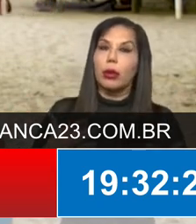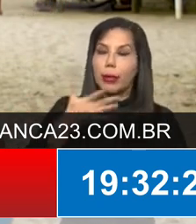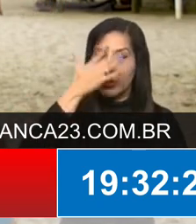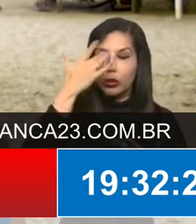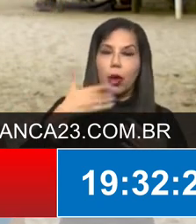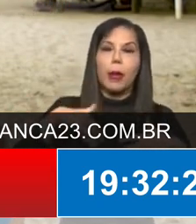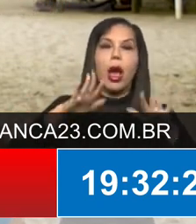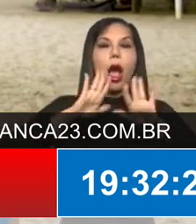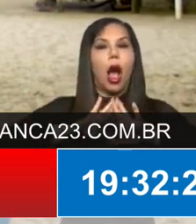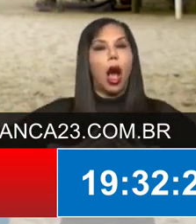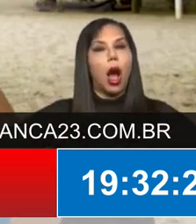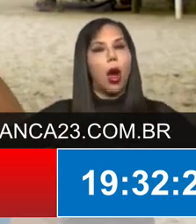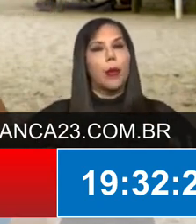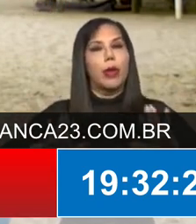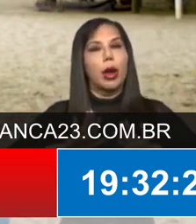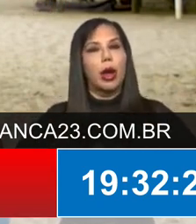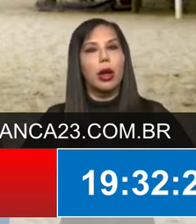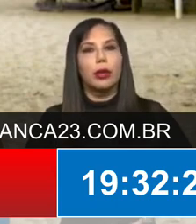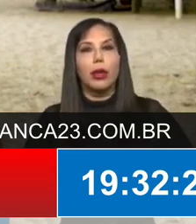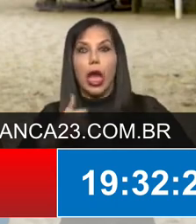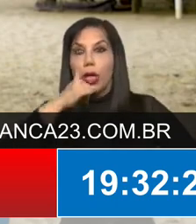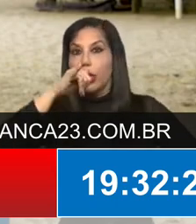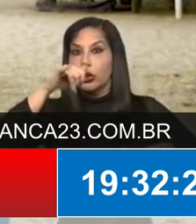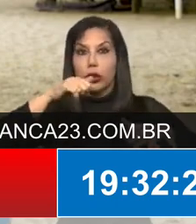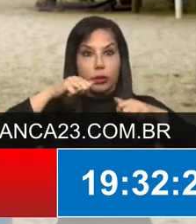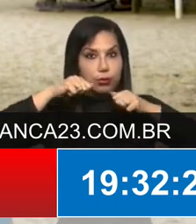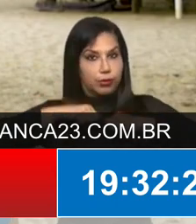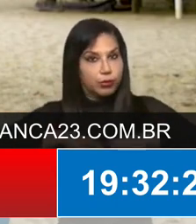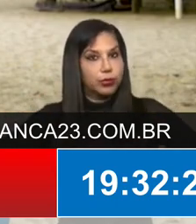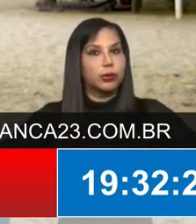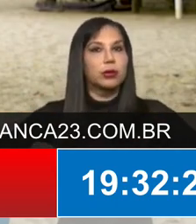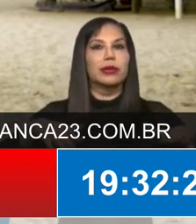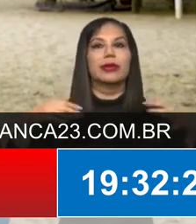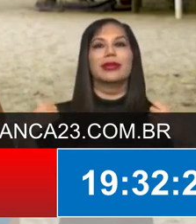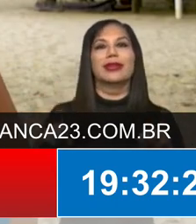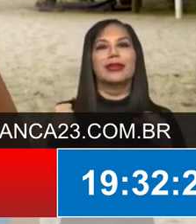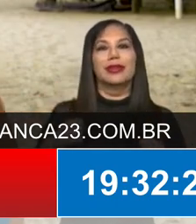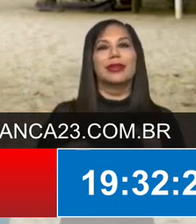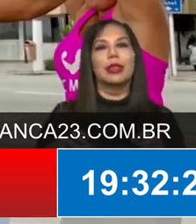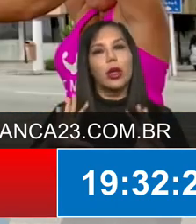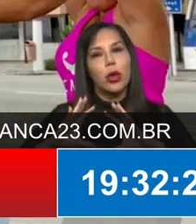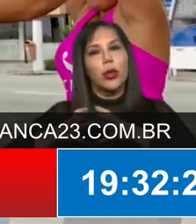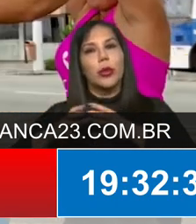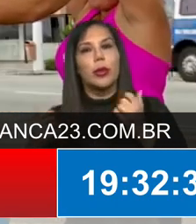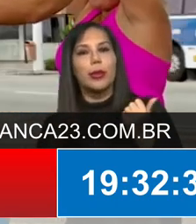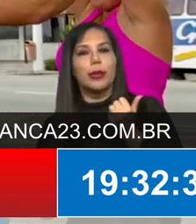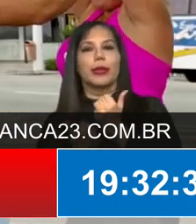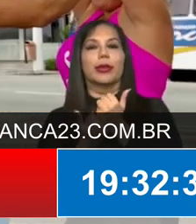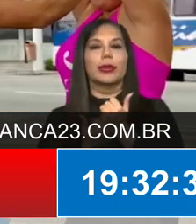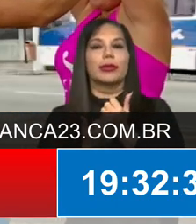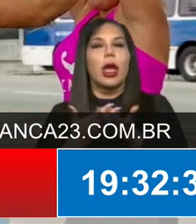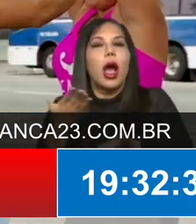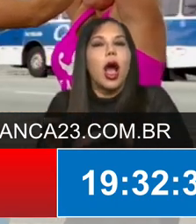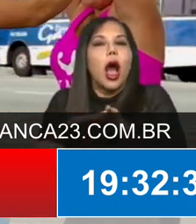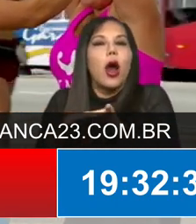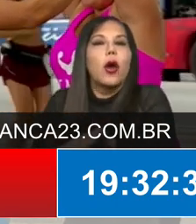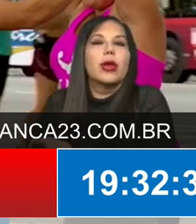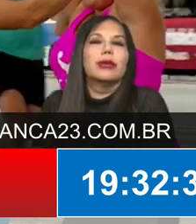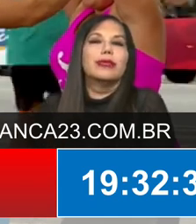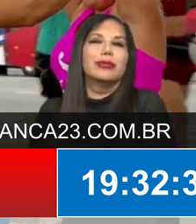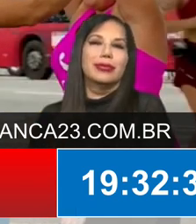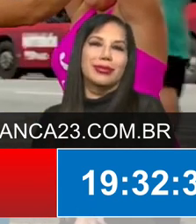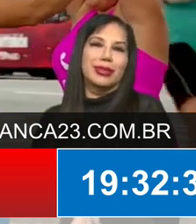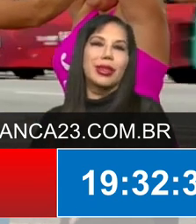tranquila porque eu acho que eu consigo botar toda a minha energia para fora aqui eu consegui uma rede de apoio acolhimento Esse é o grande